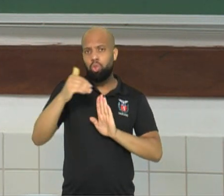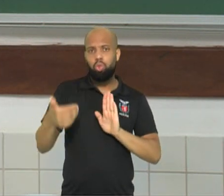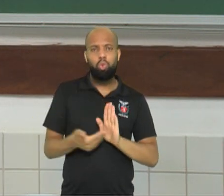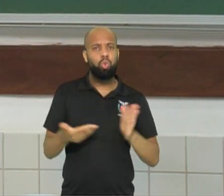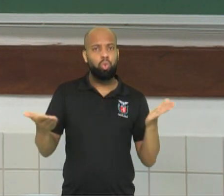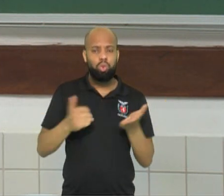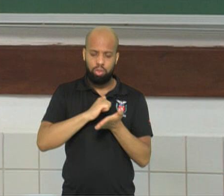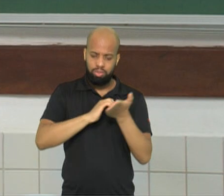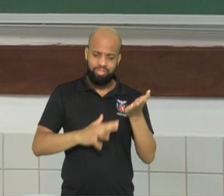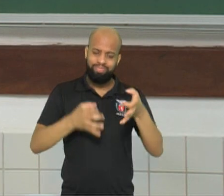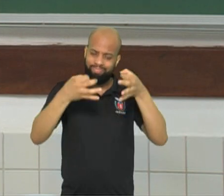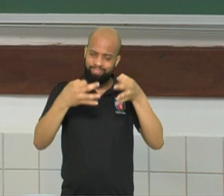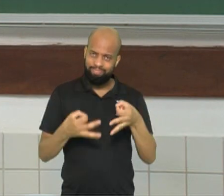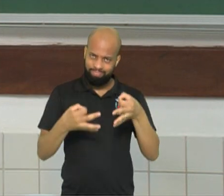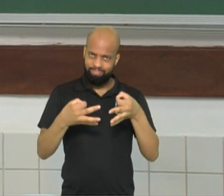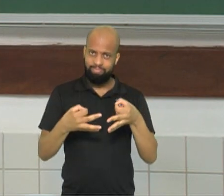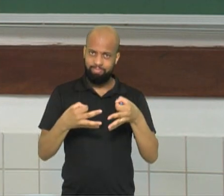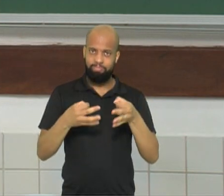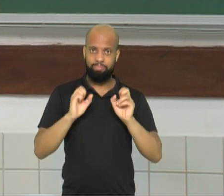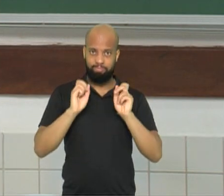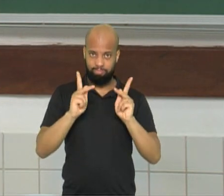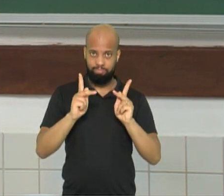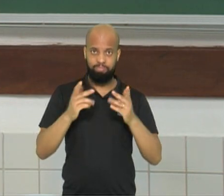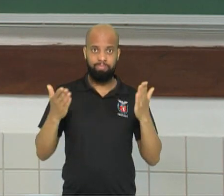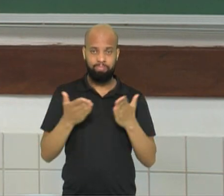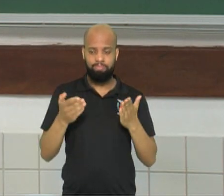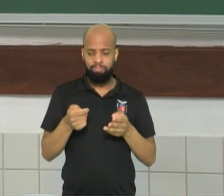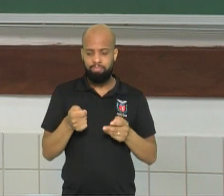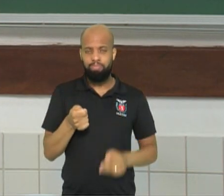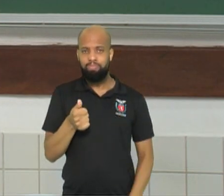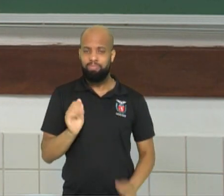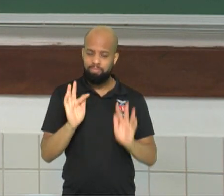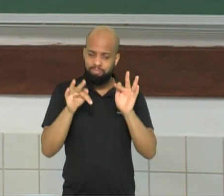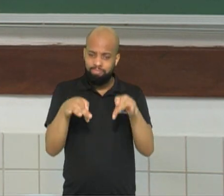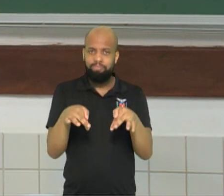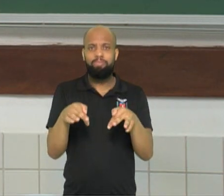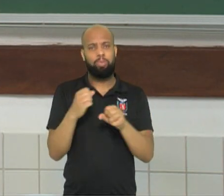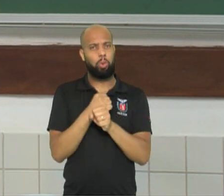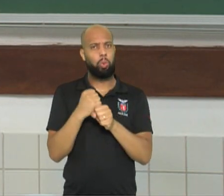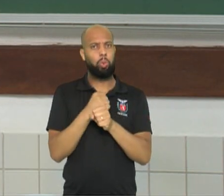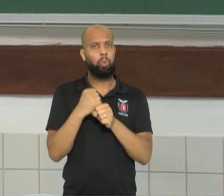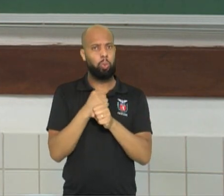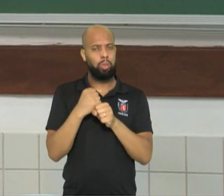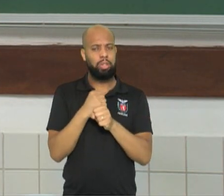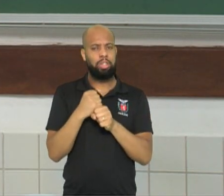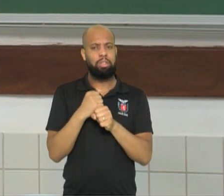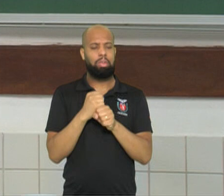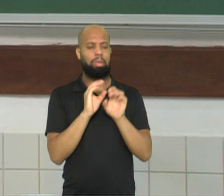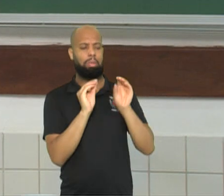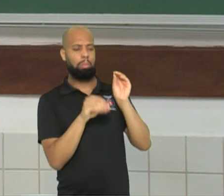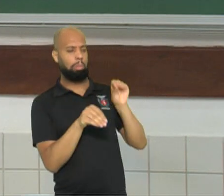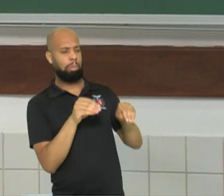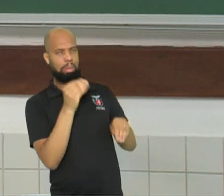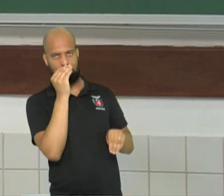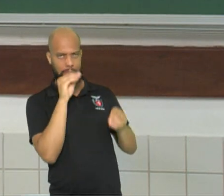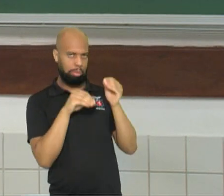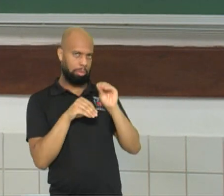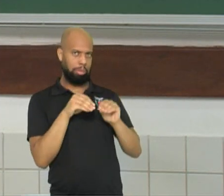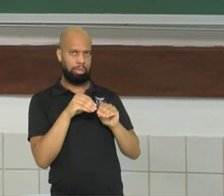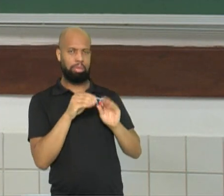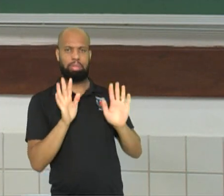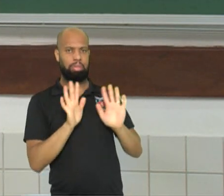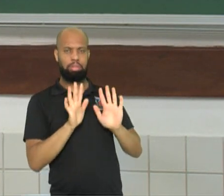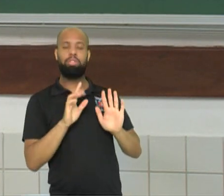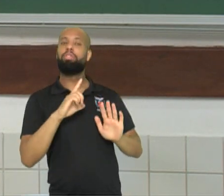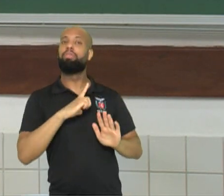essas atividades 100%. Nós estamos caminhando para o final do ano, então não podemos esperar. Não